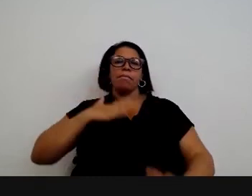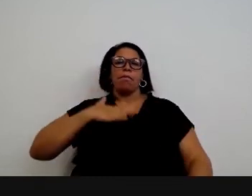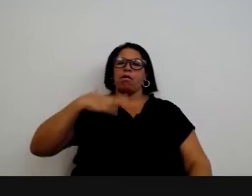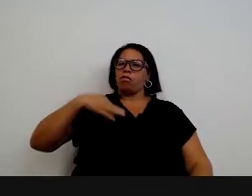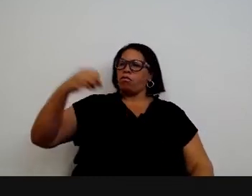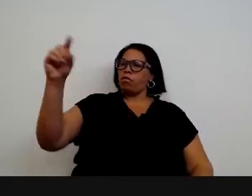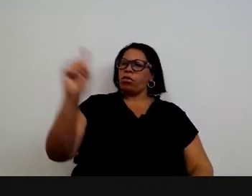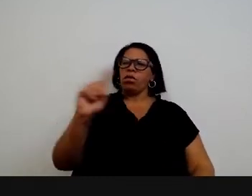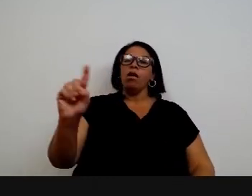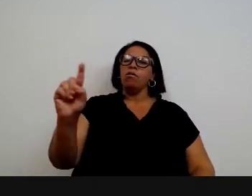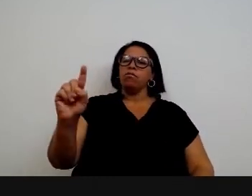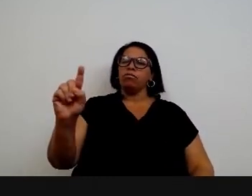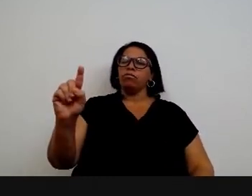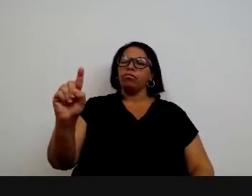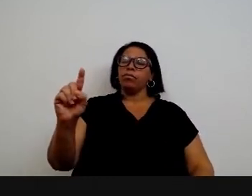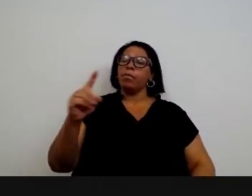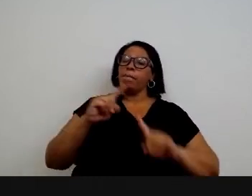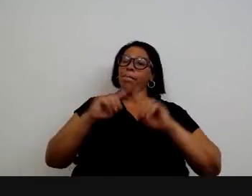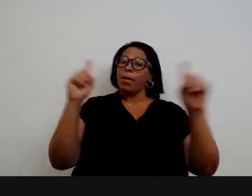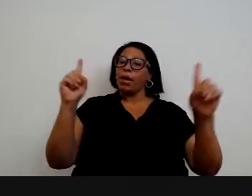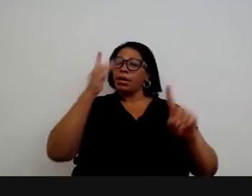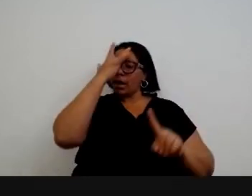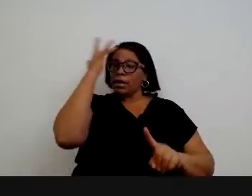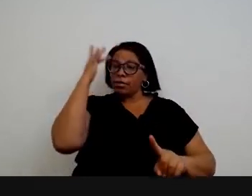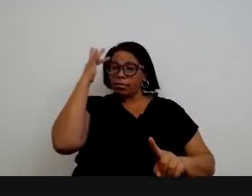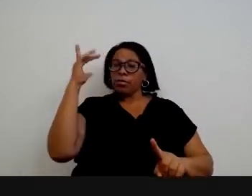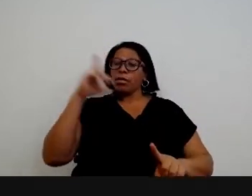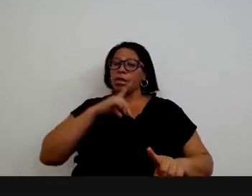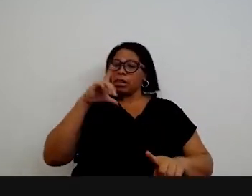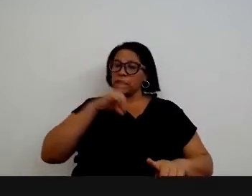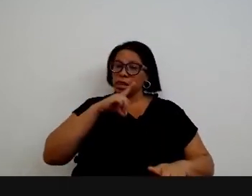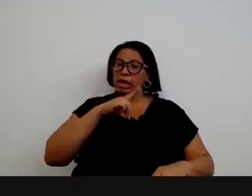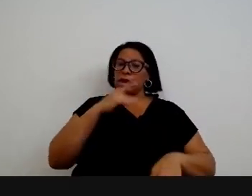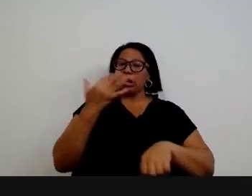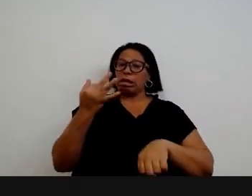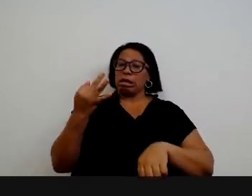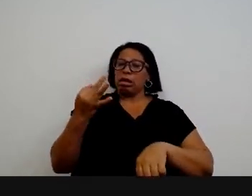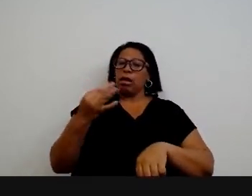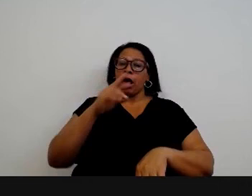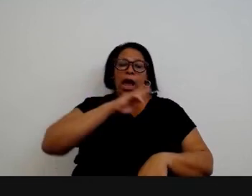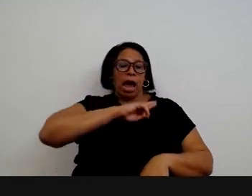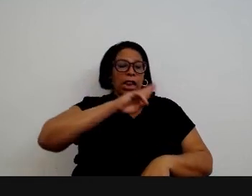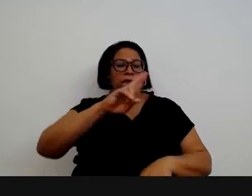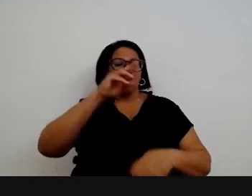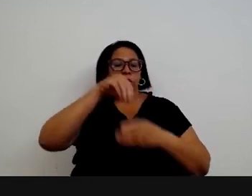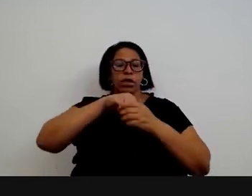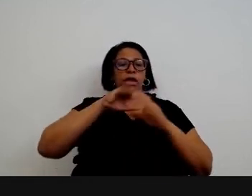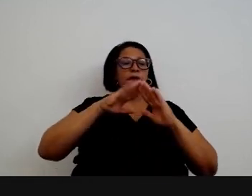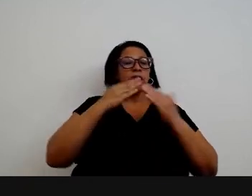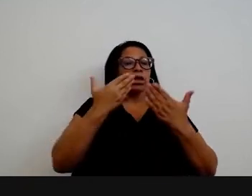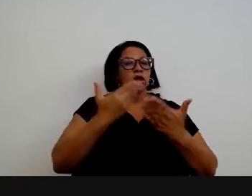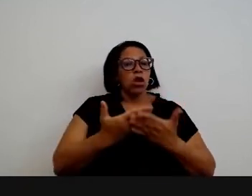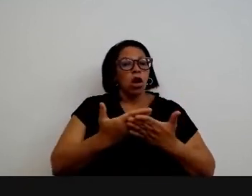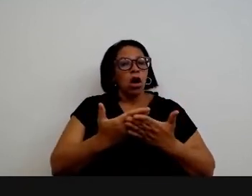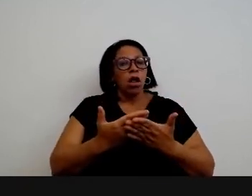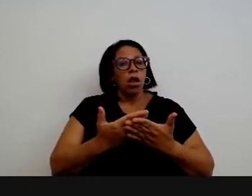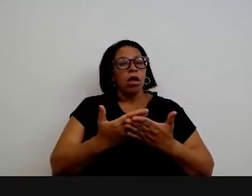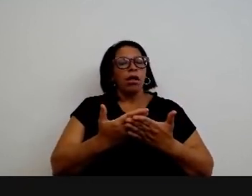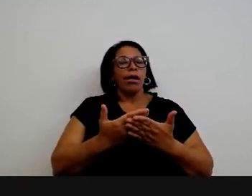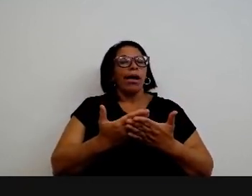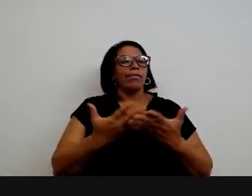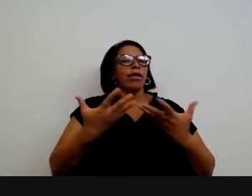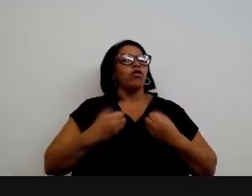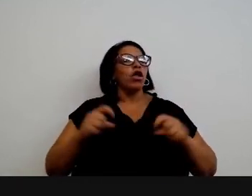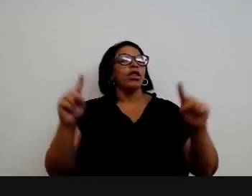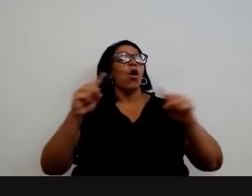não. Só que as pessoas têm essa resistência que eu estou demonstrando para a religião dentro da escola, as pessoas têm essa resistência à política